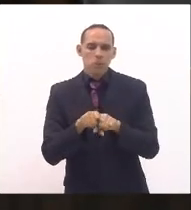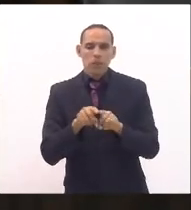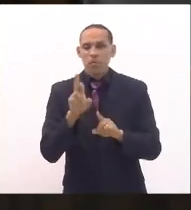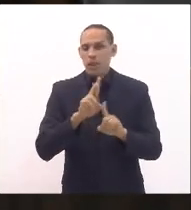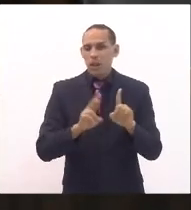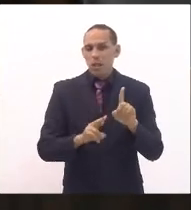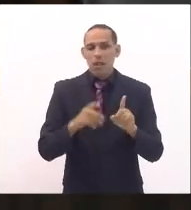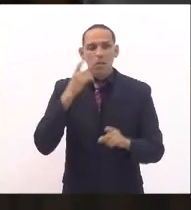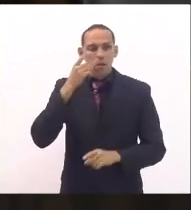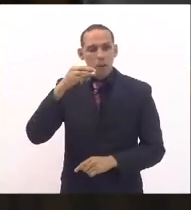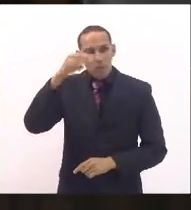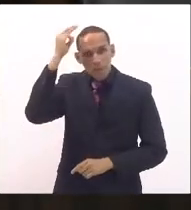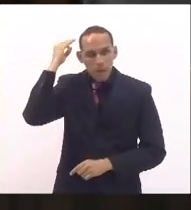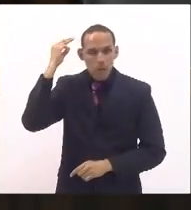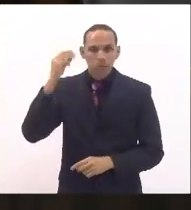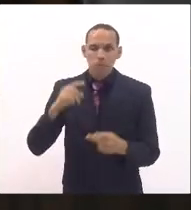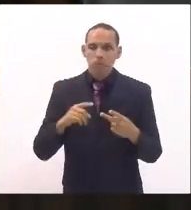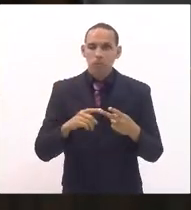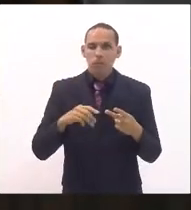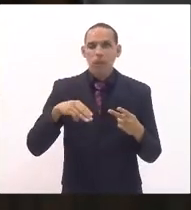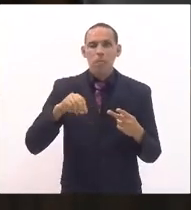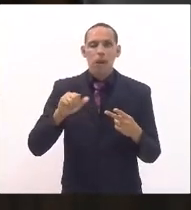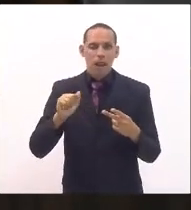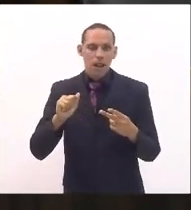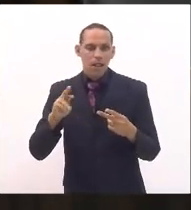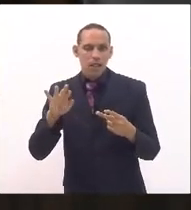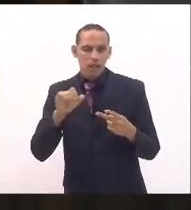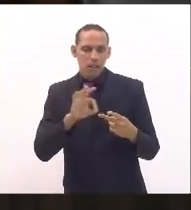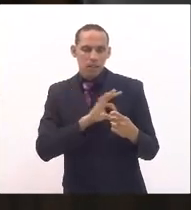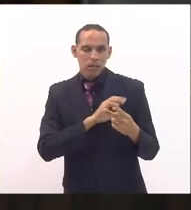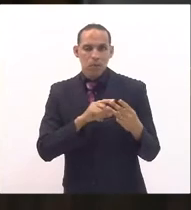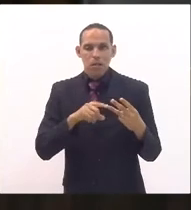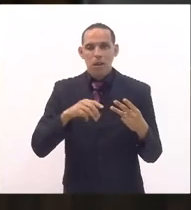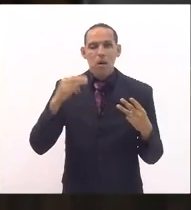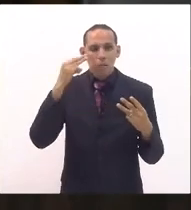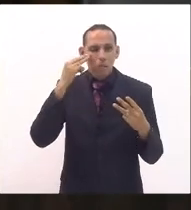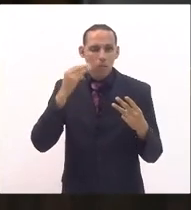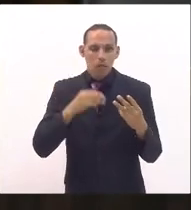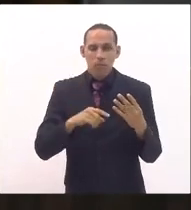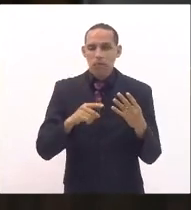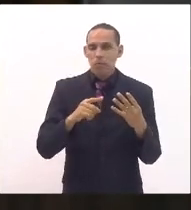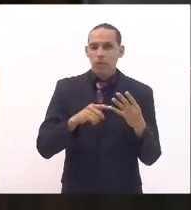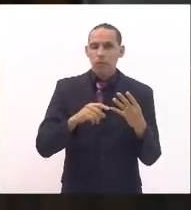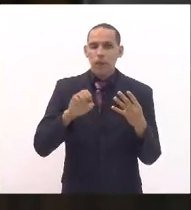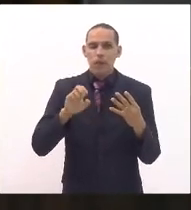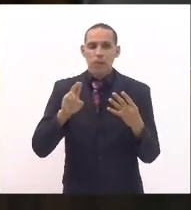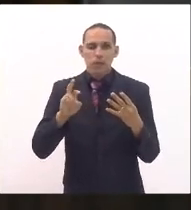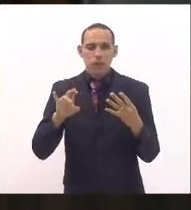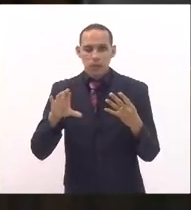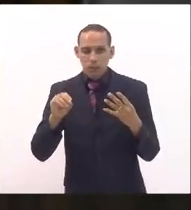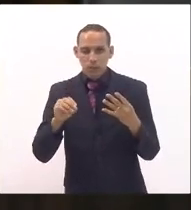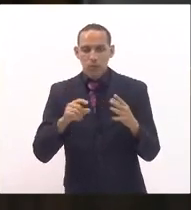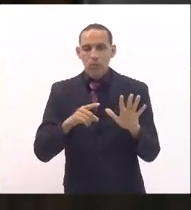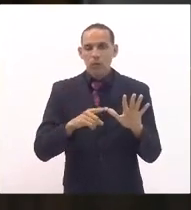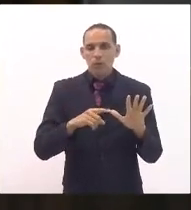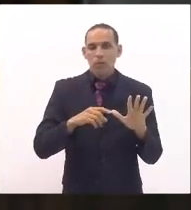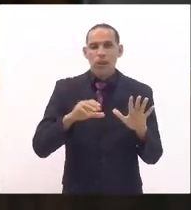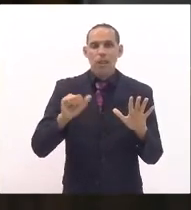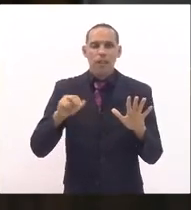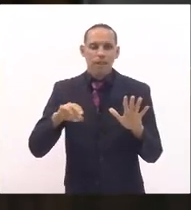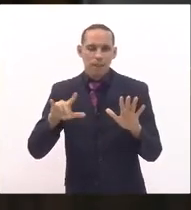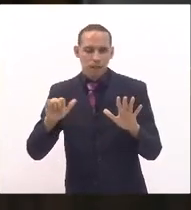Relatores, deputado Márcio Pacheco, Marta Rocha, Mônica Francisco, Eurico Júnior e Márcio